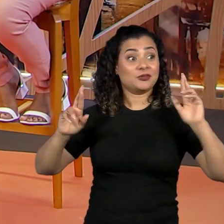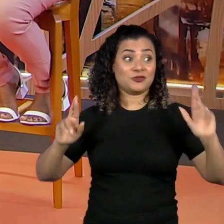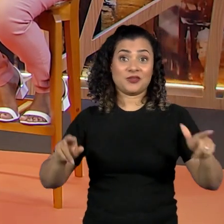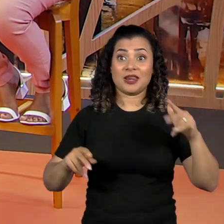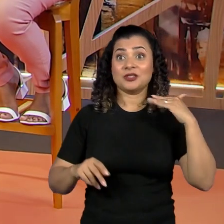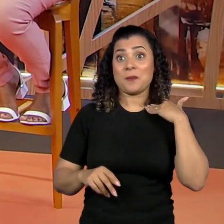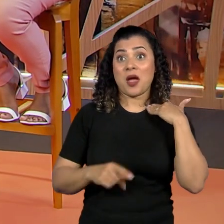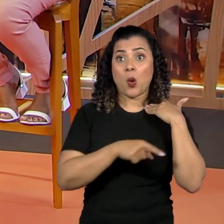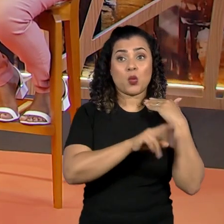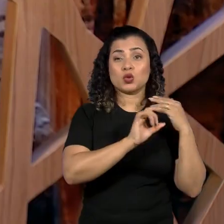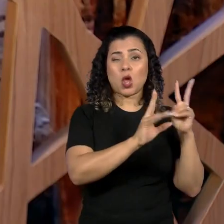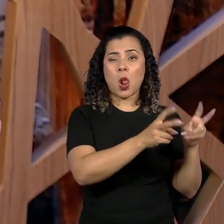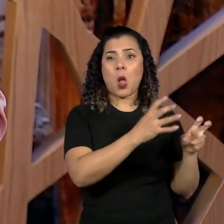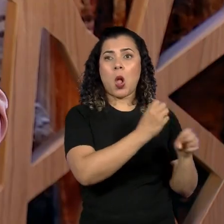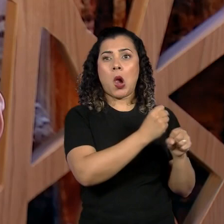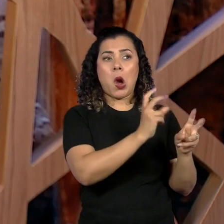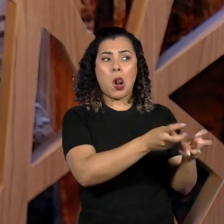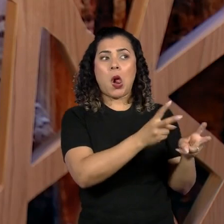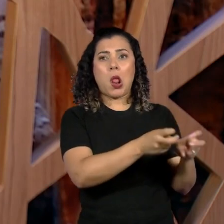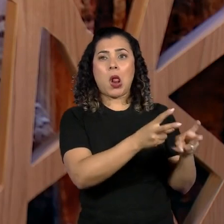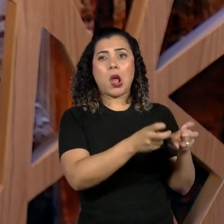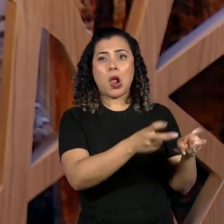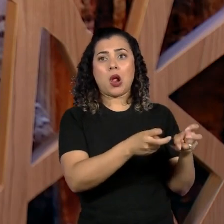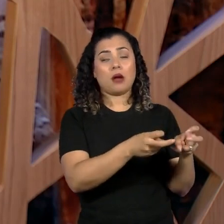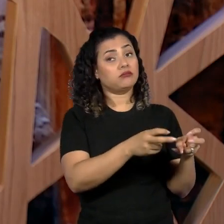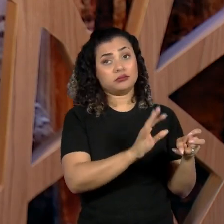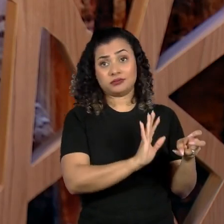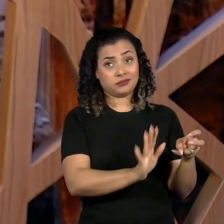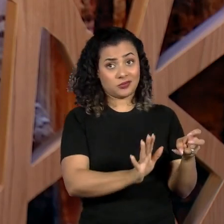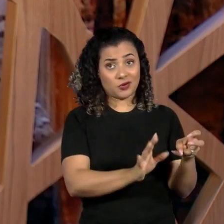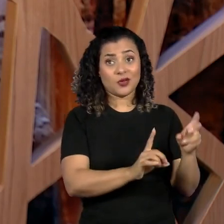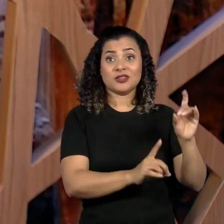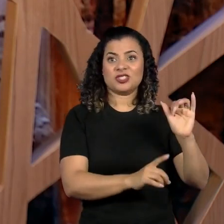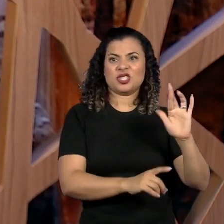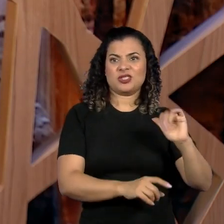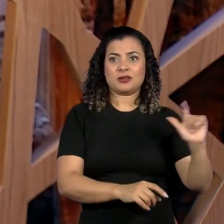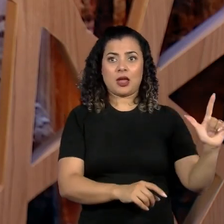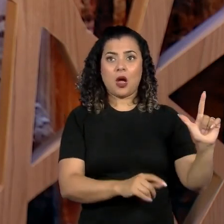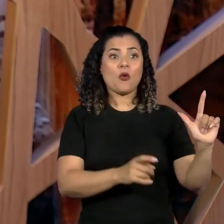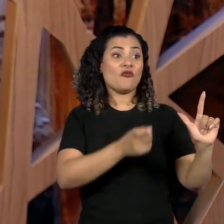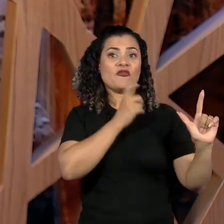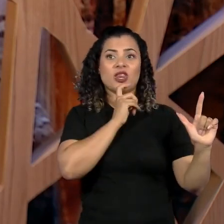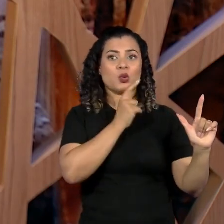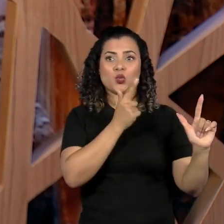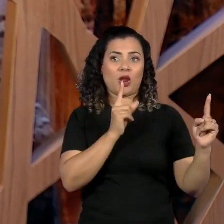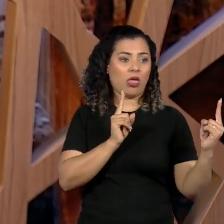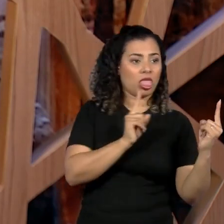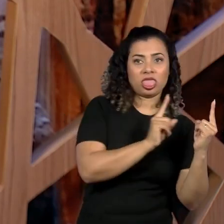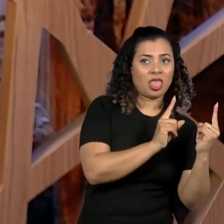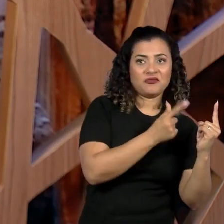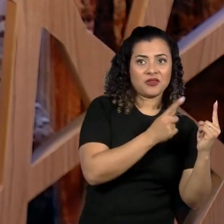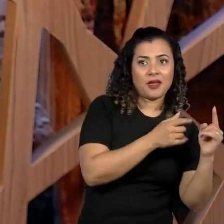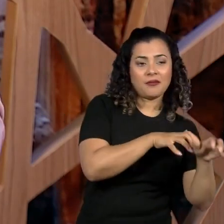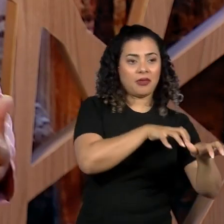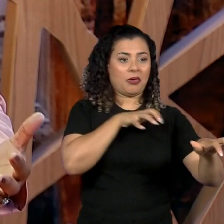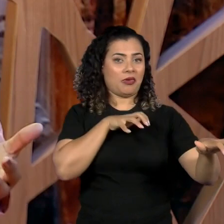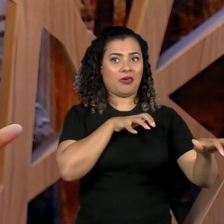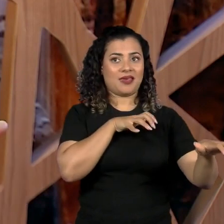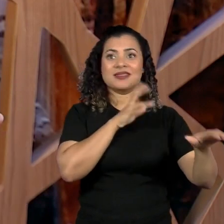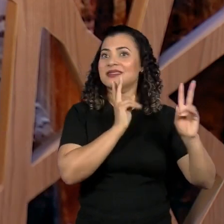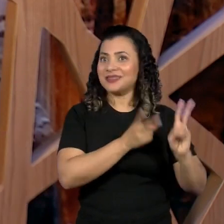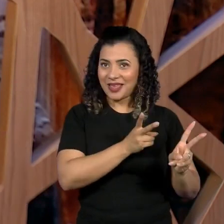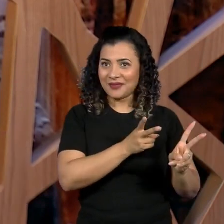dos bancos, né? Enquanto os bancos hoje se tornam mais digital, tem mais um afastamento das pessoas,